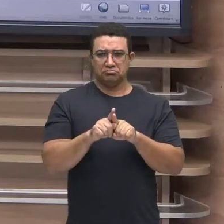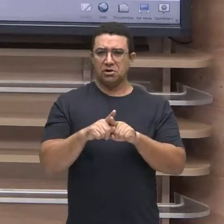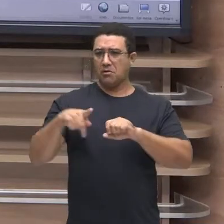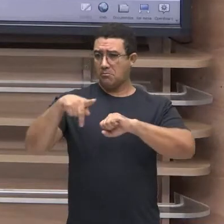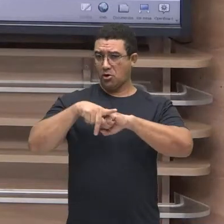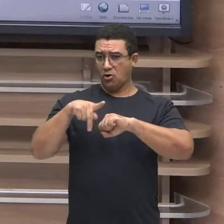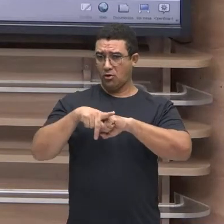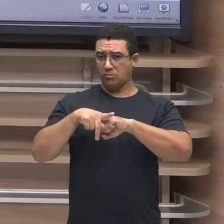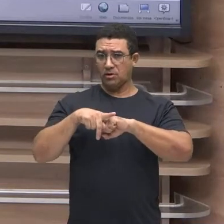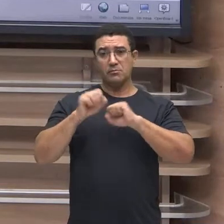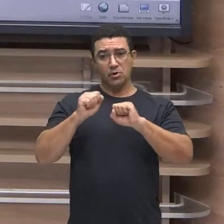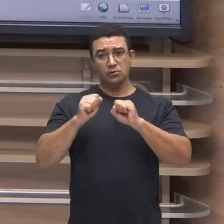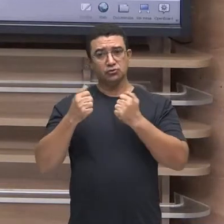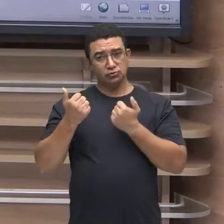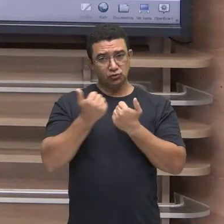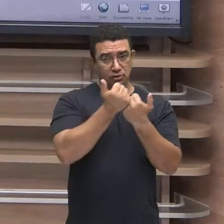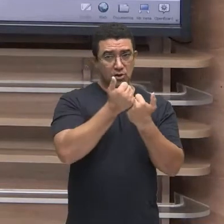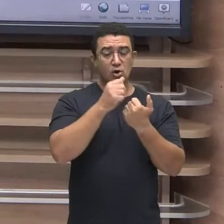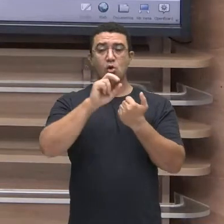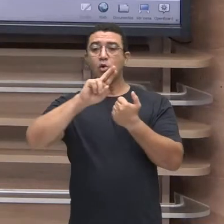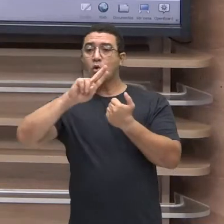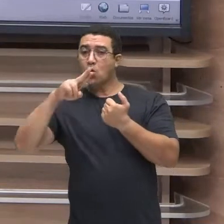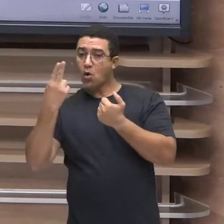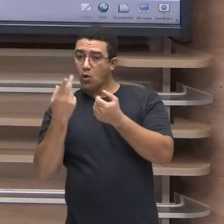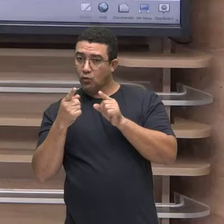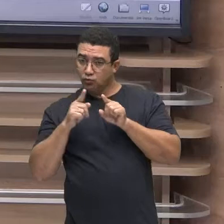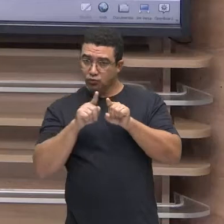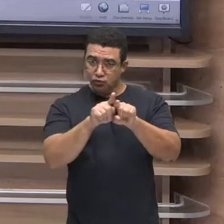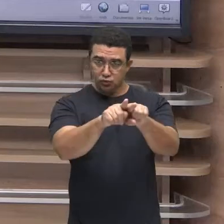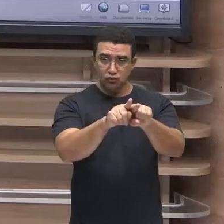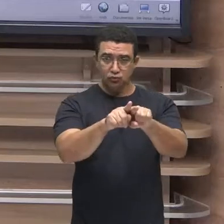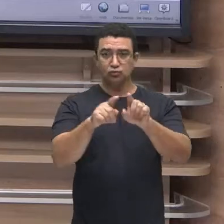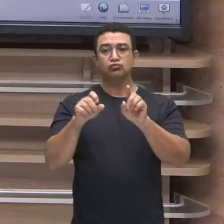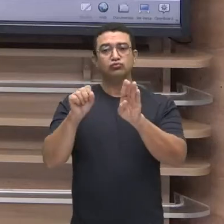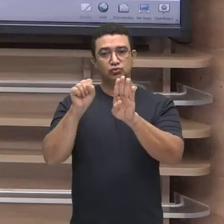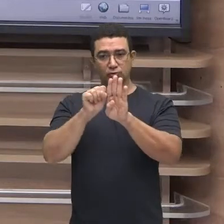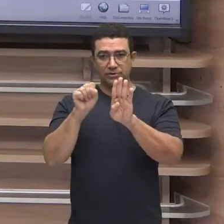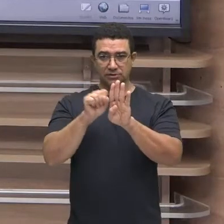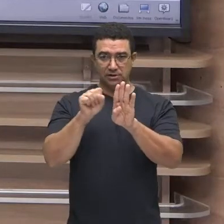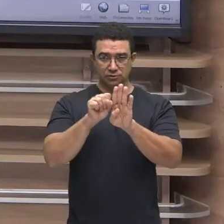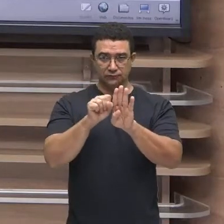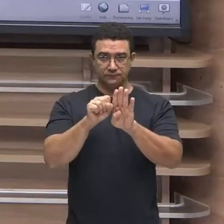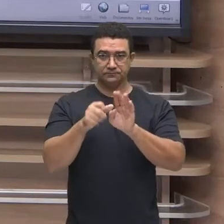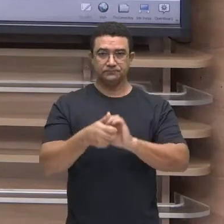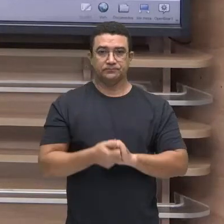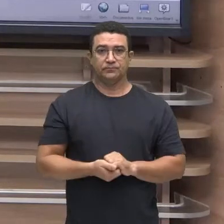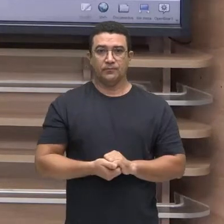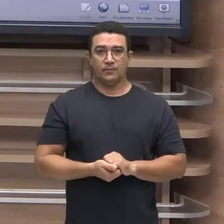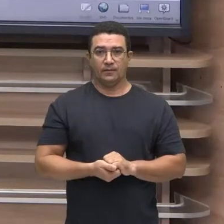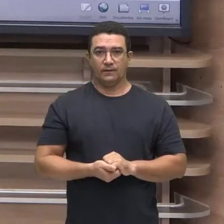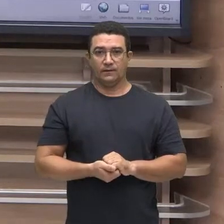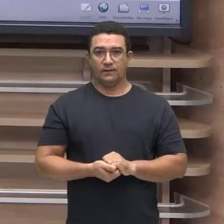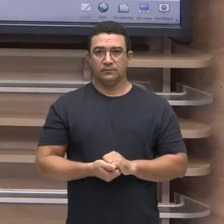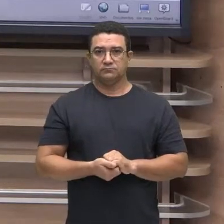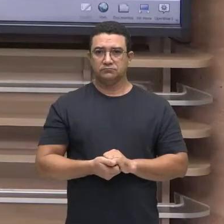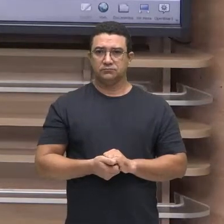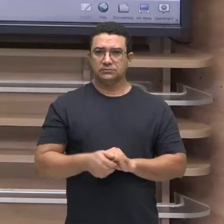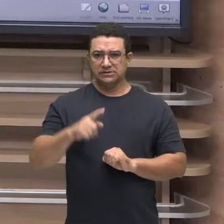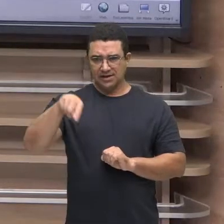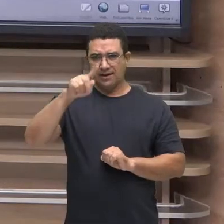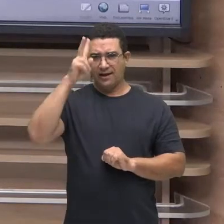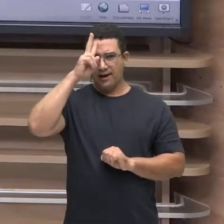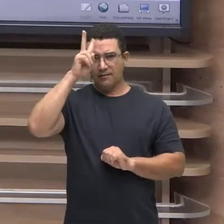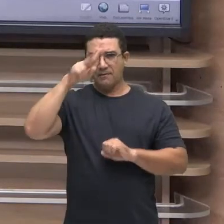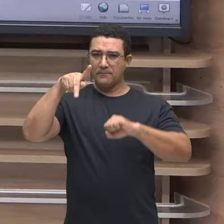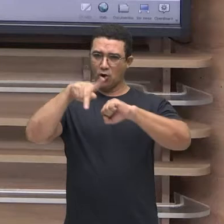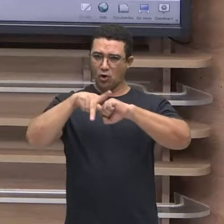ou eles podem acompanhar um substantivo, por exemplo. Então, vocês lembram dos pronomes pessoais,